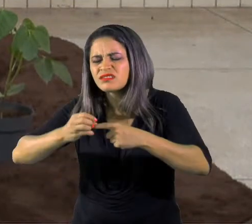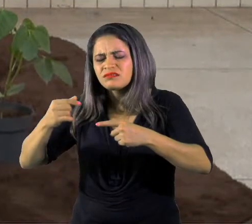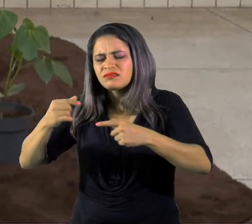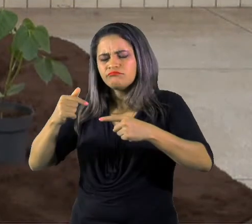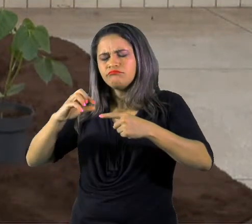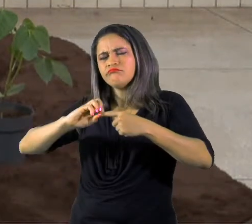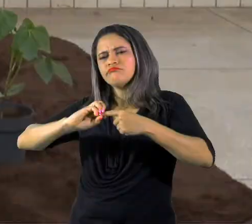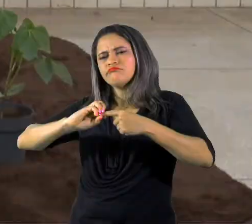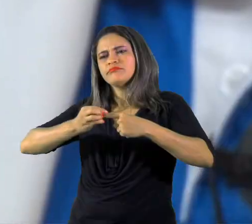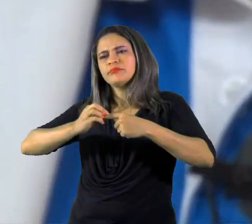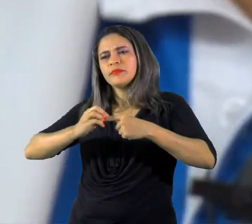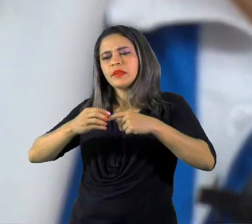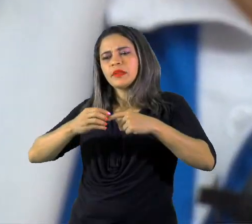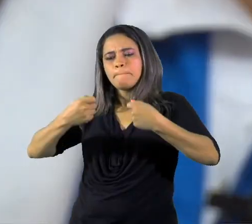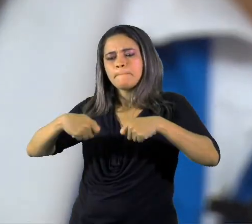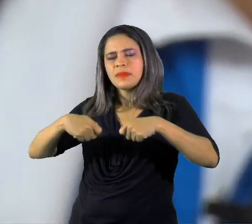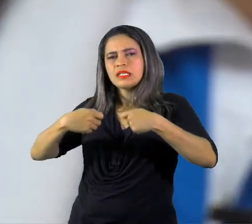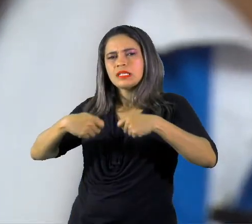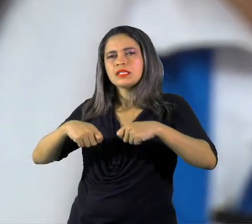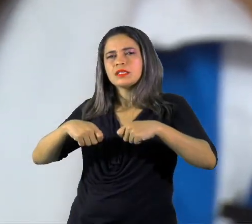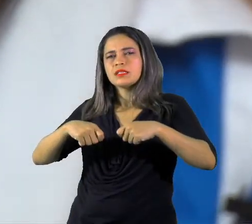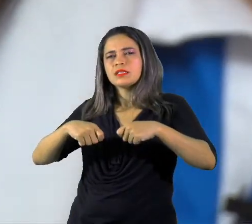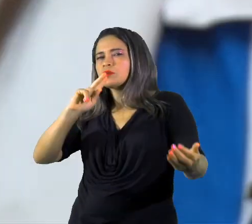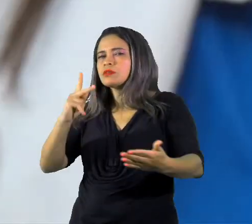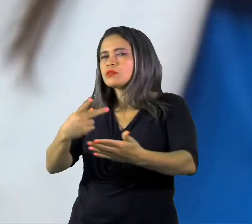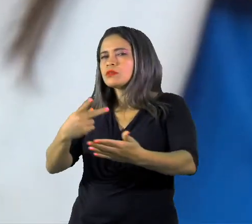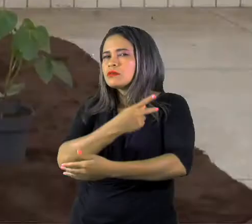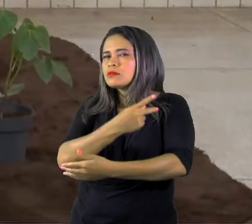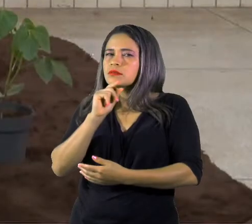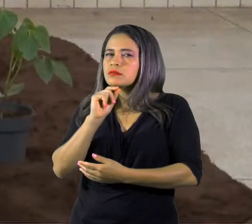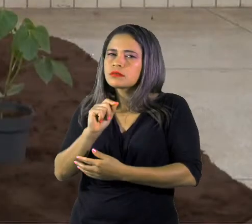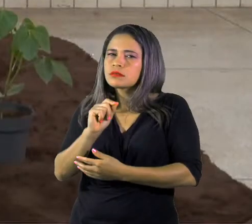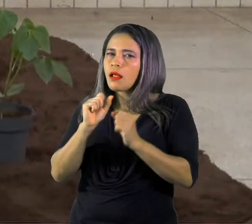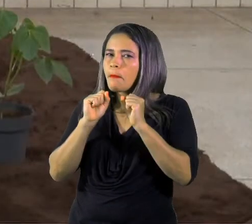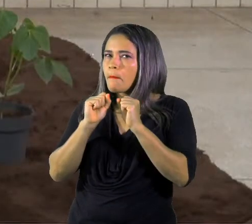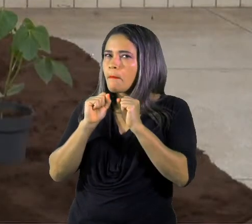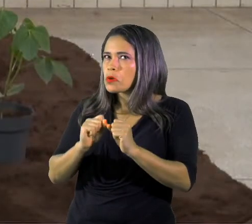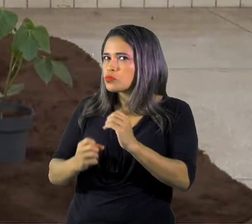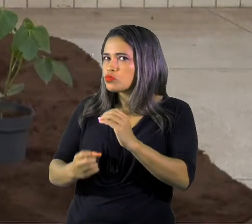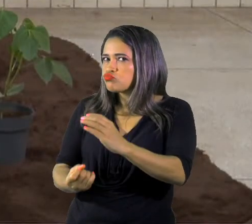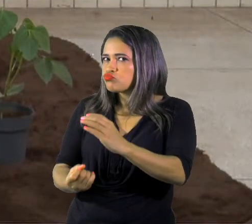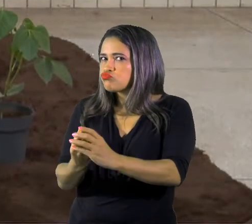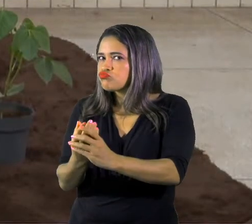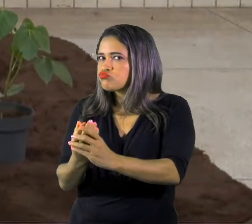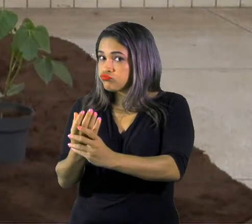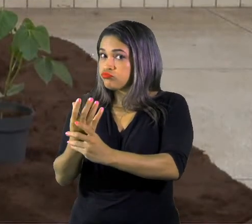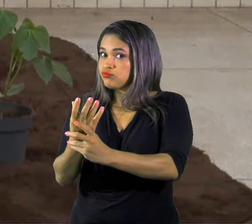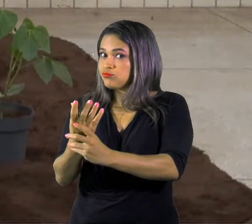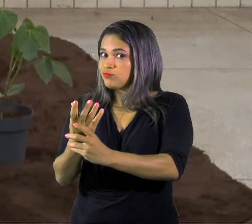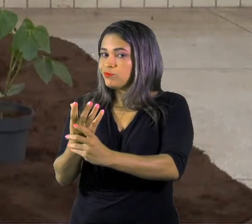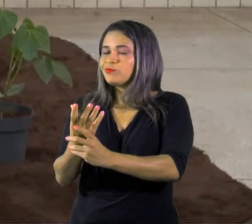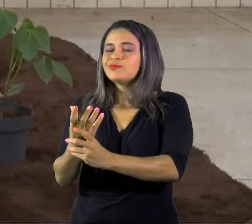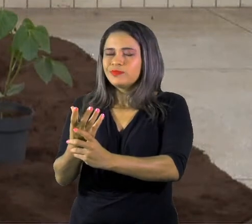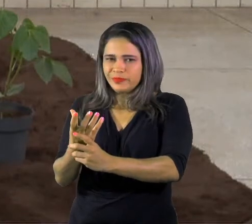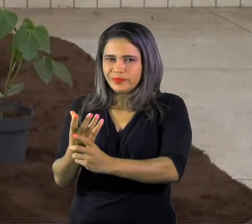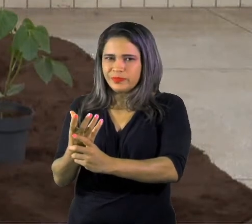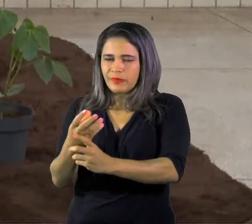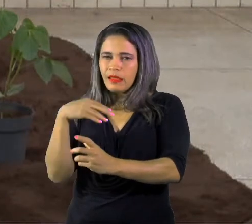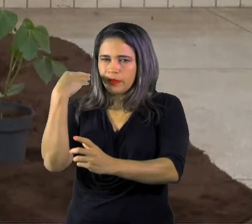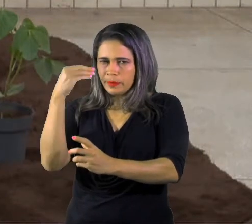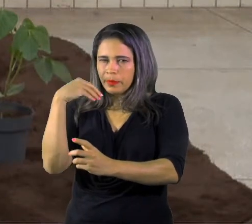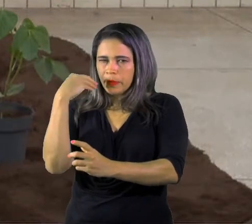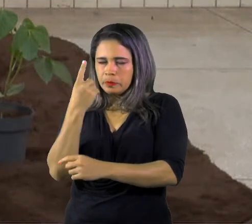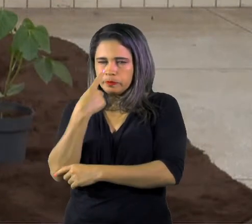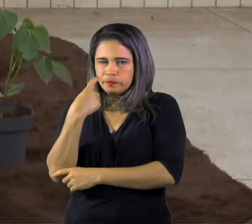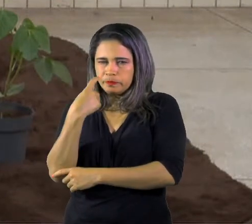que será que é preciso acontecer para que ela comece a germinar, para que ela brote? E essa experiência é muito